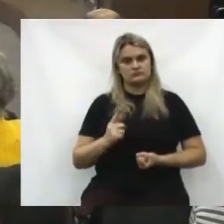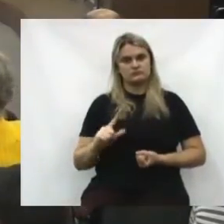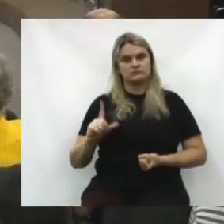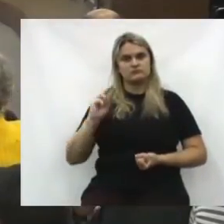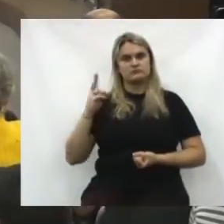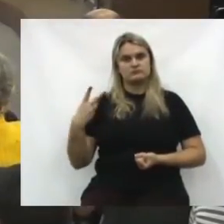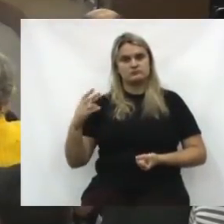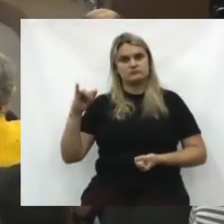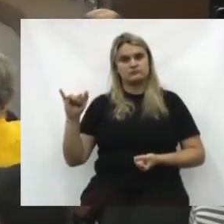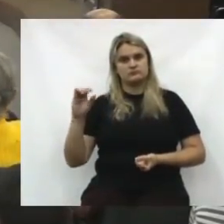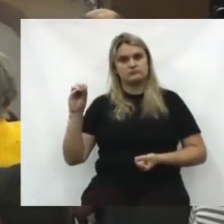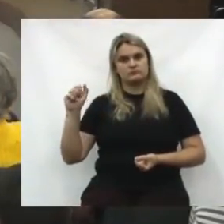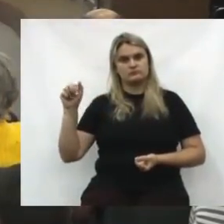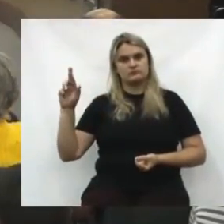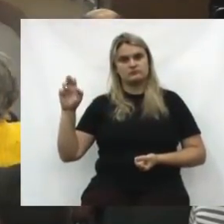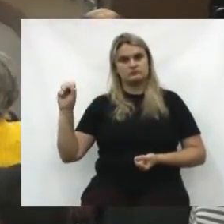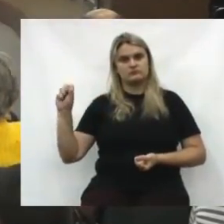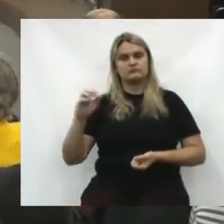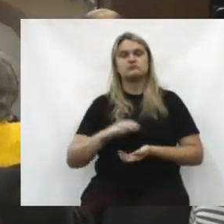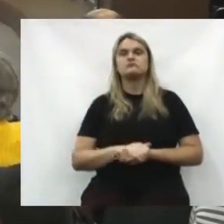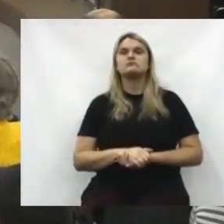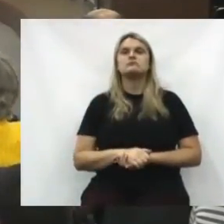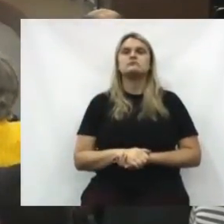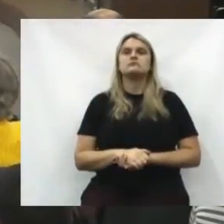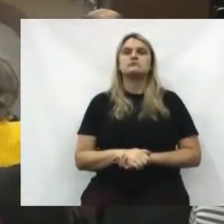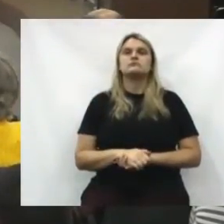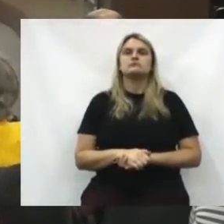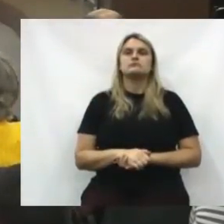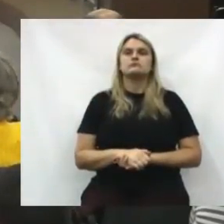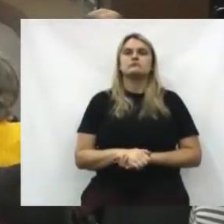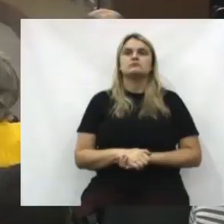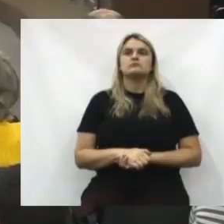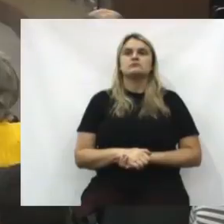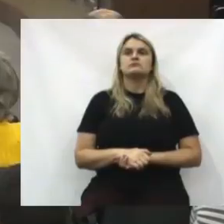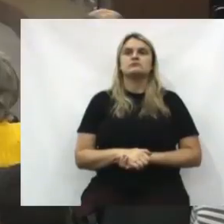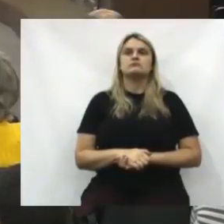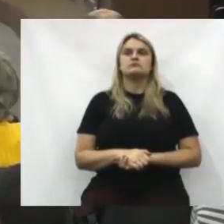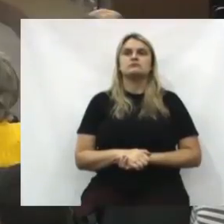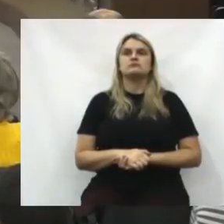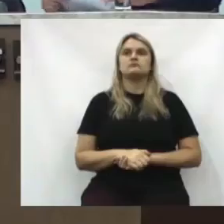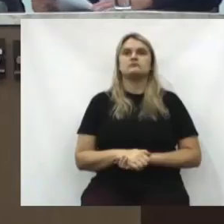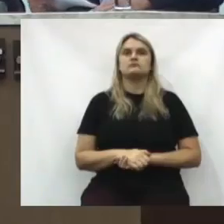Recebo a presidência novamente do vereador Juarez Leandro de Oliveira.